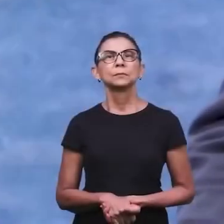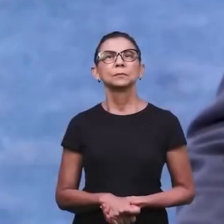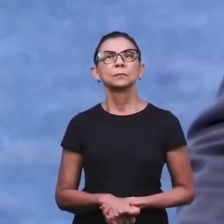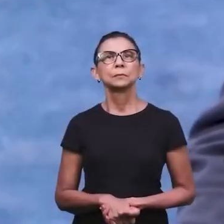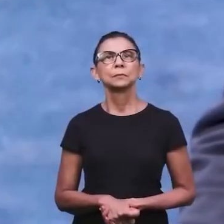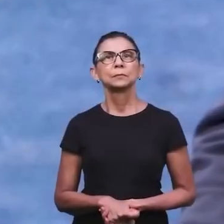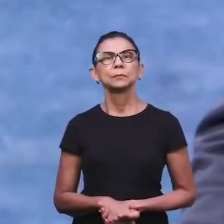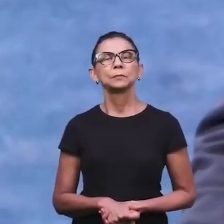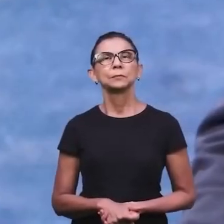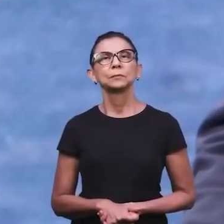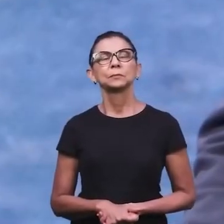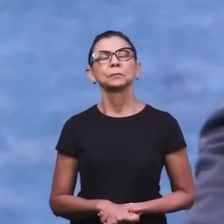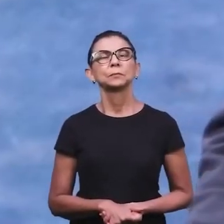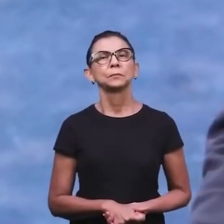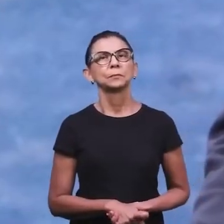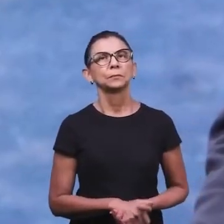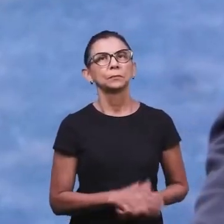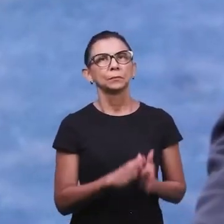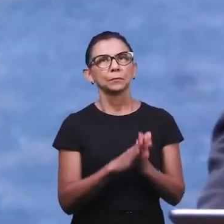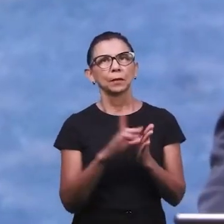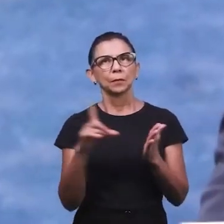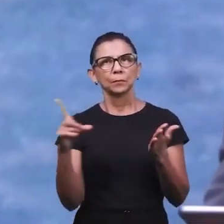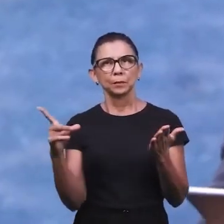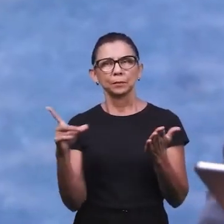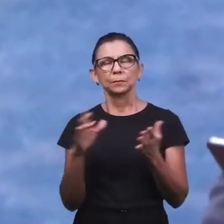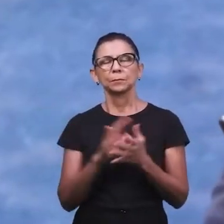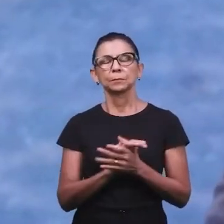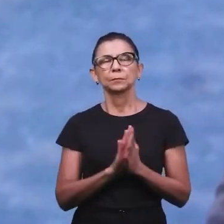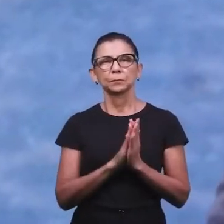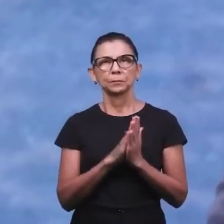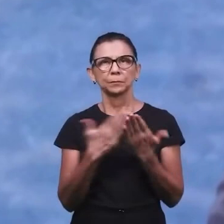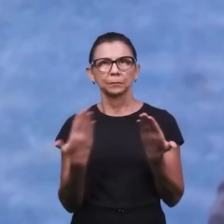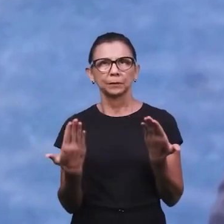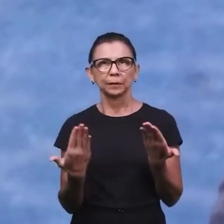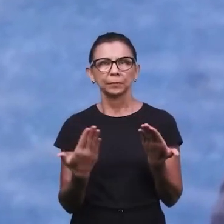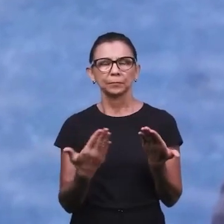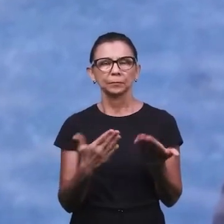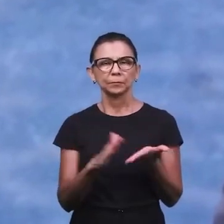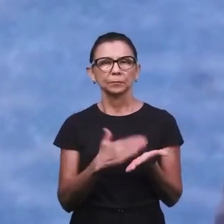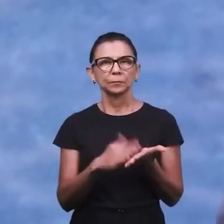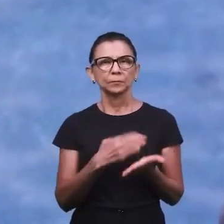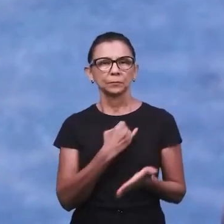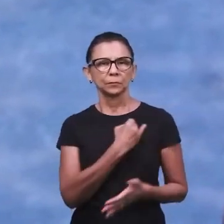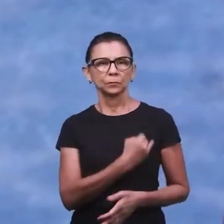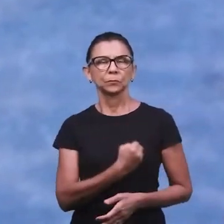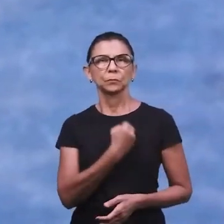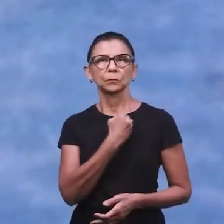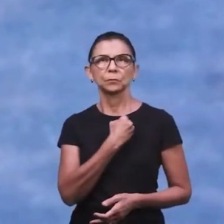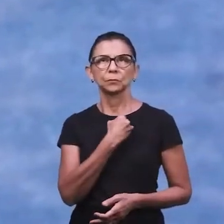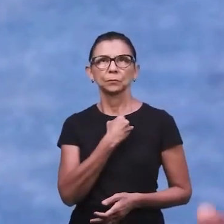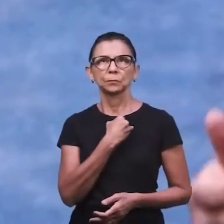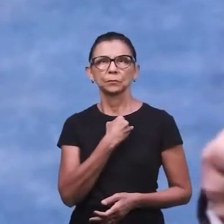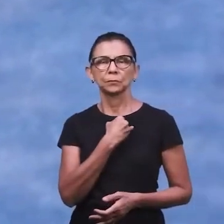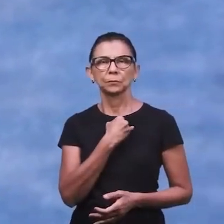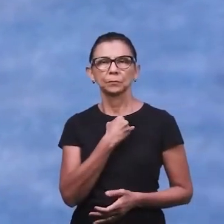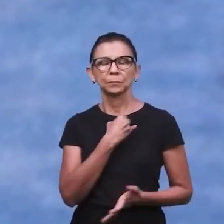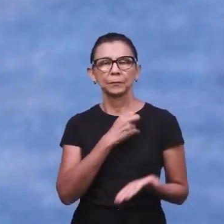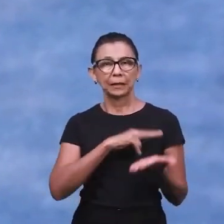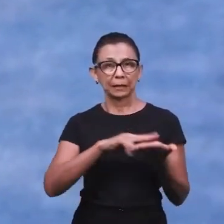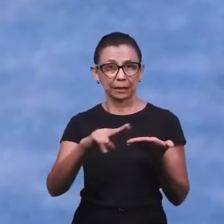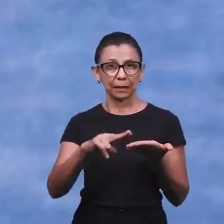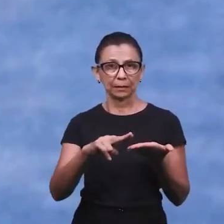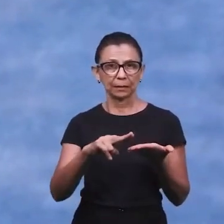muito bem Ah nós vamos abrir a Bíblia na palavra do senhor no livro de João Eh carta de João